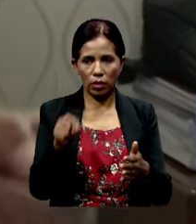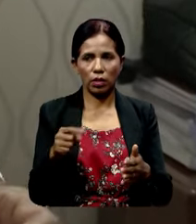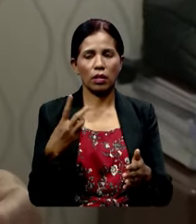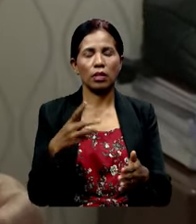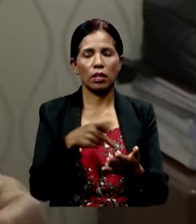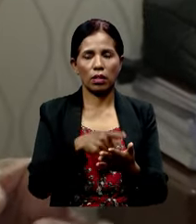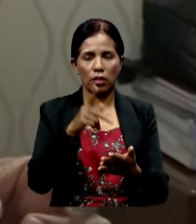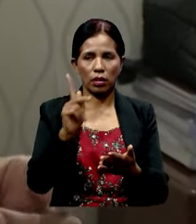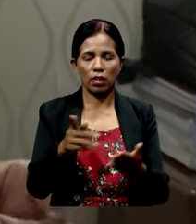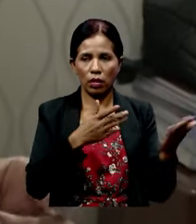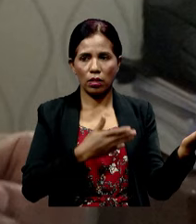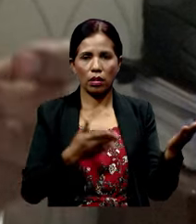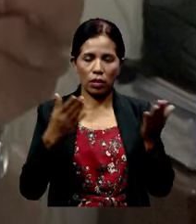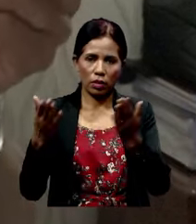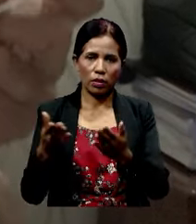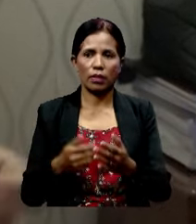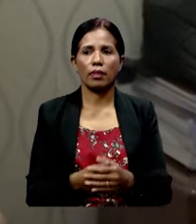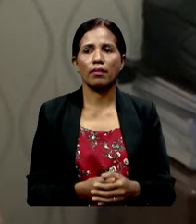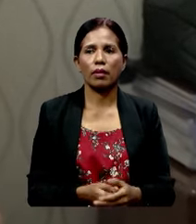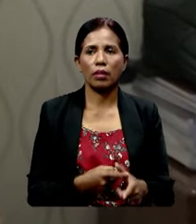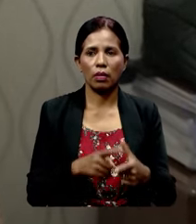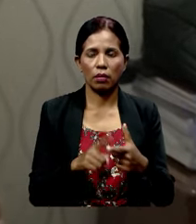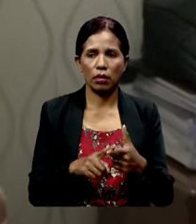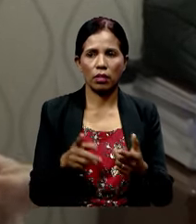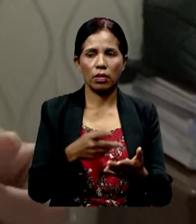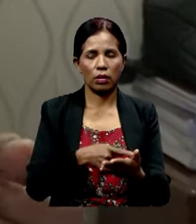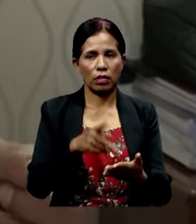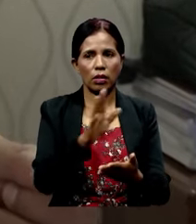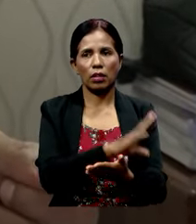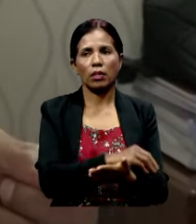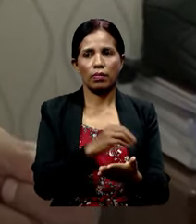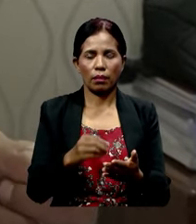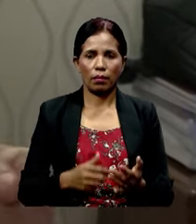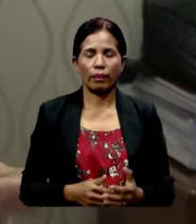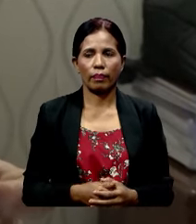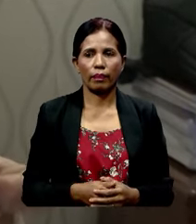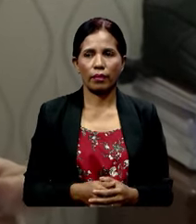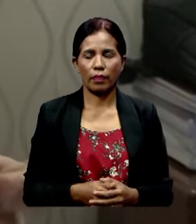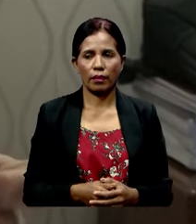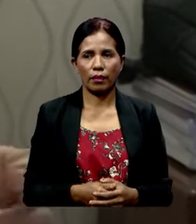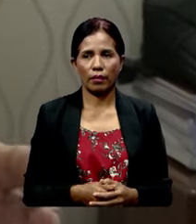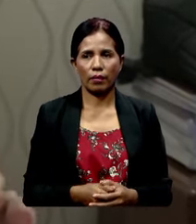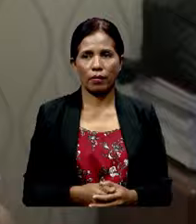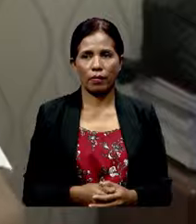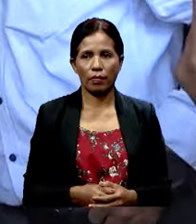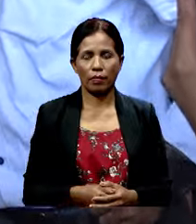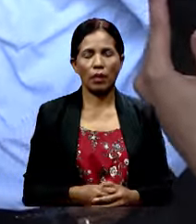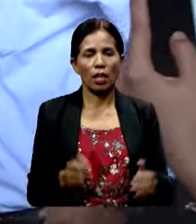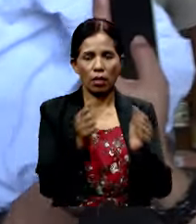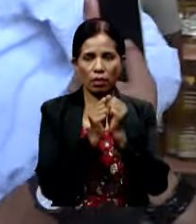selu taxa importação na tal importuti e depois taxa sobre venda o tal sales tax ne